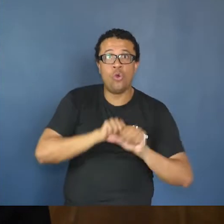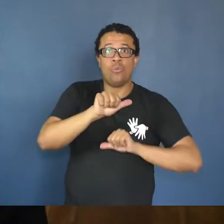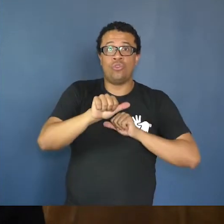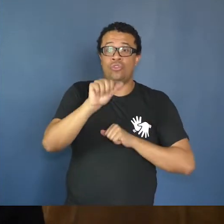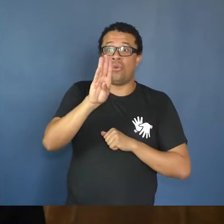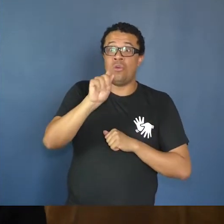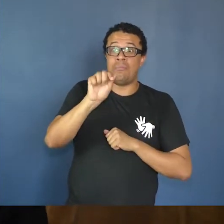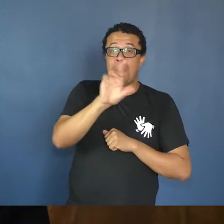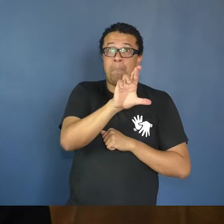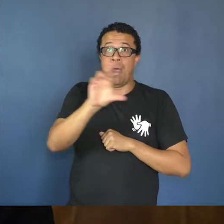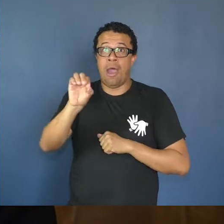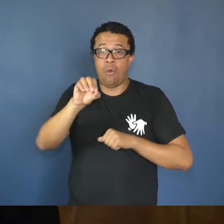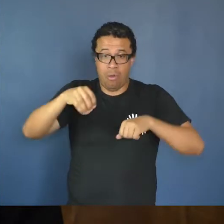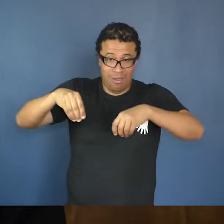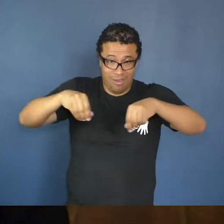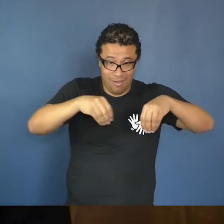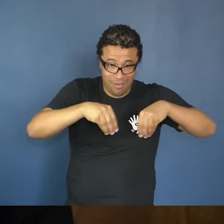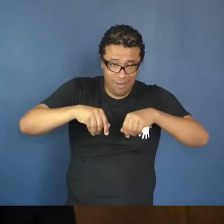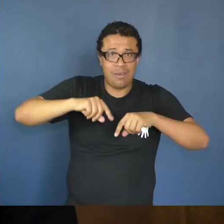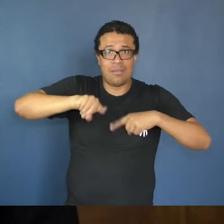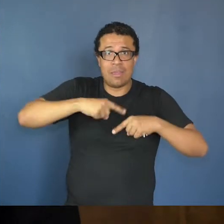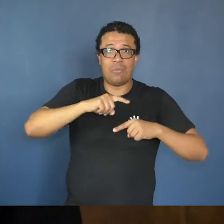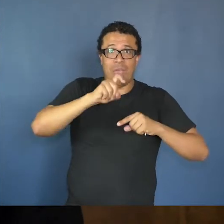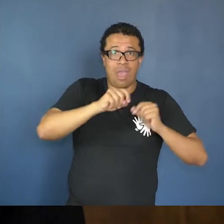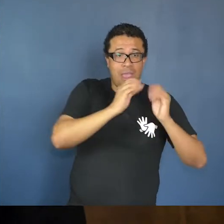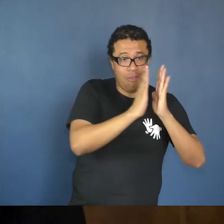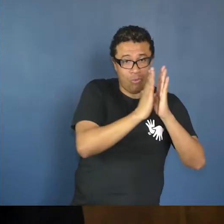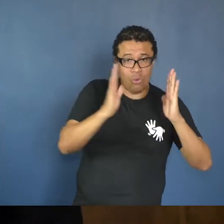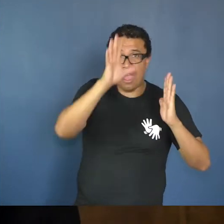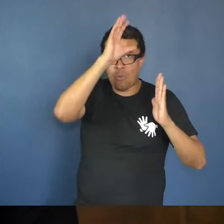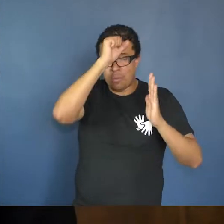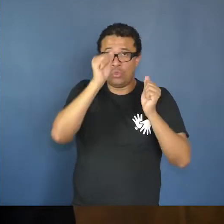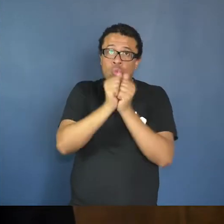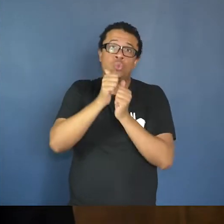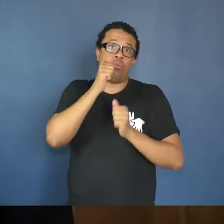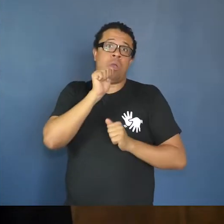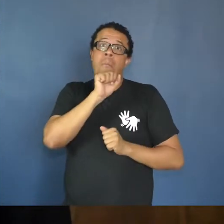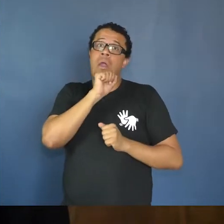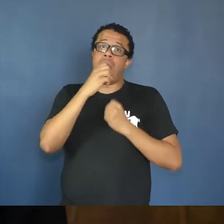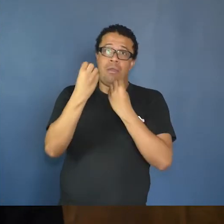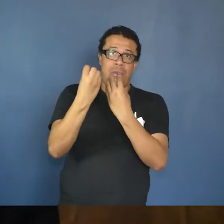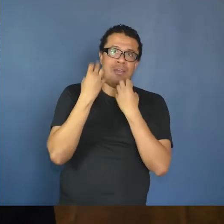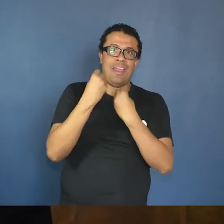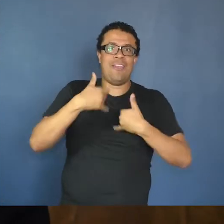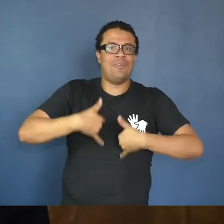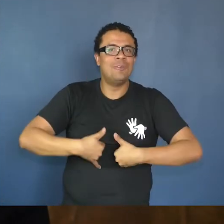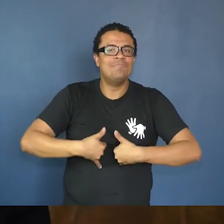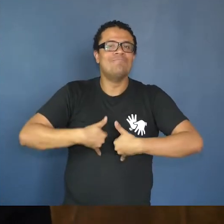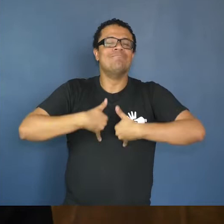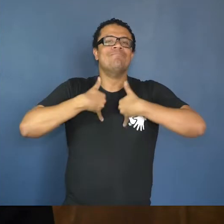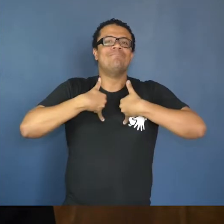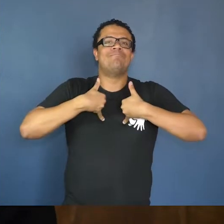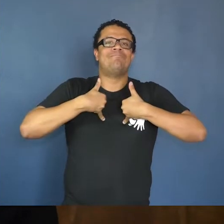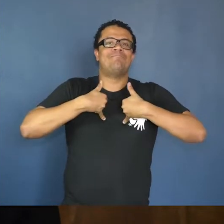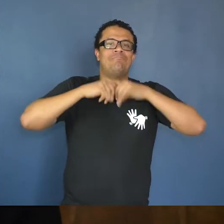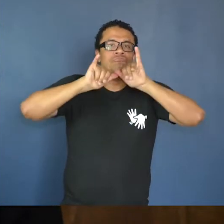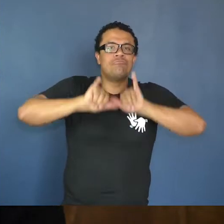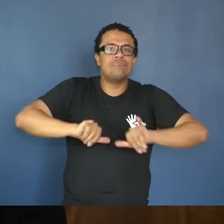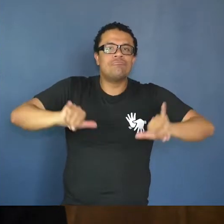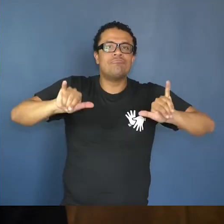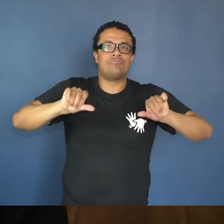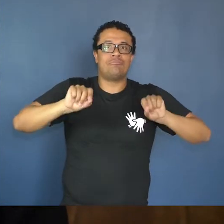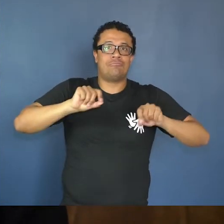passando para fazer com barro, né? Mas foi um trabalho que eu aprendi com ela. E falo com